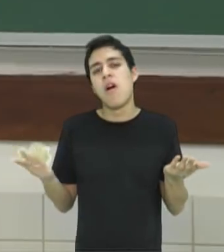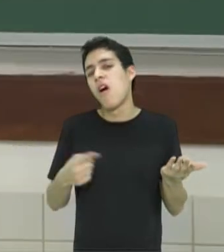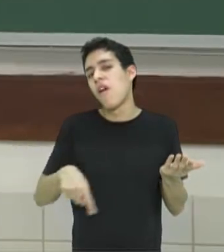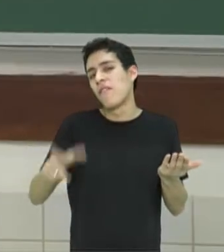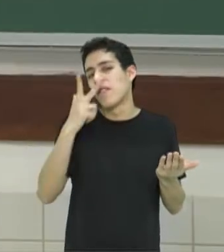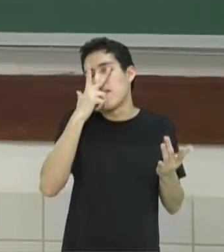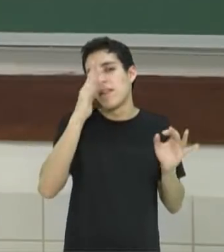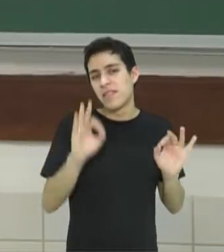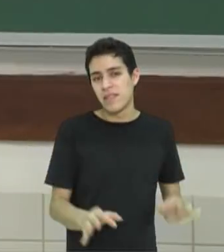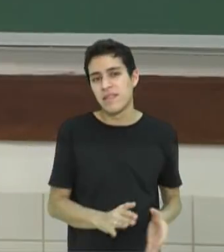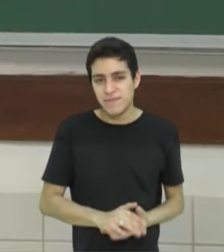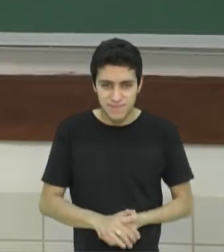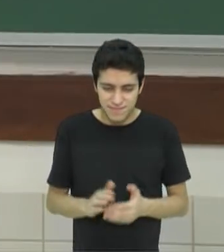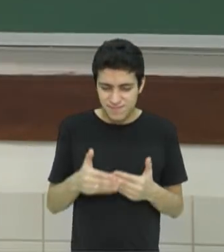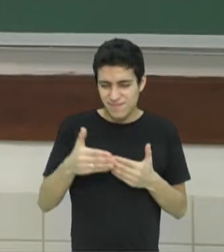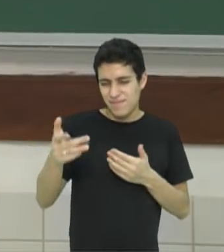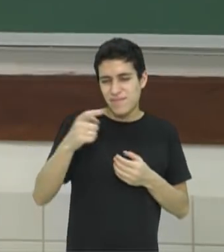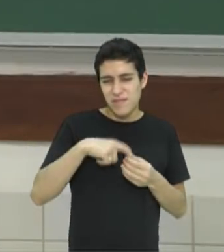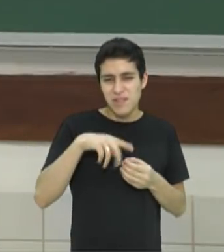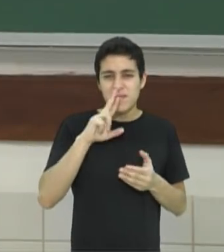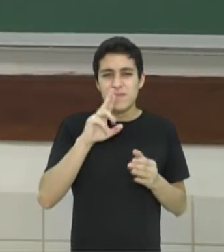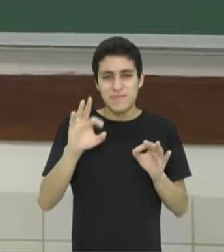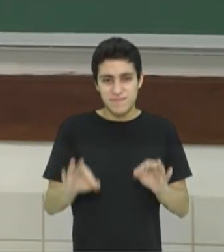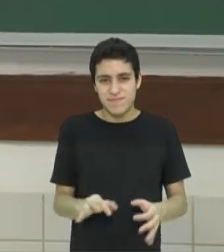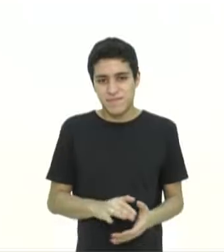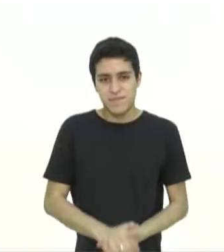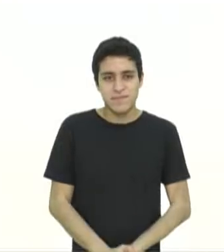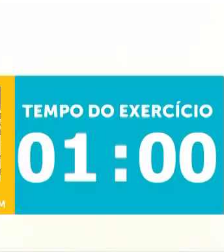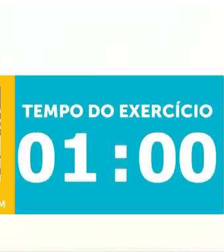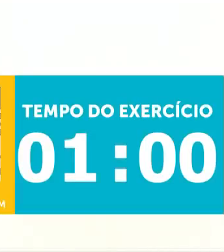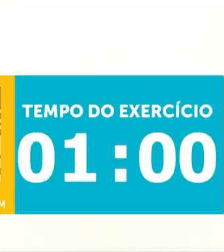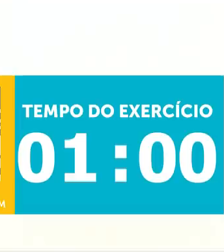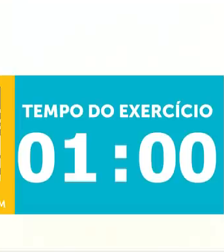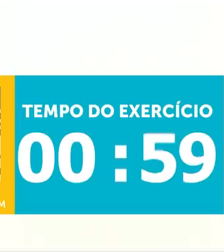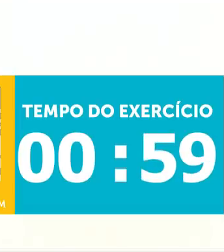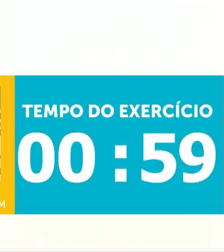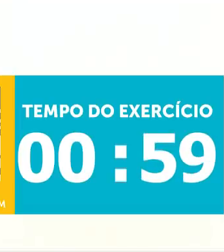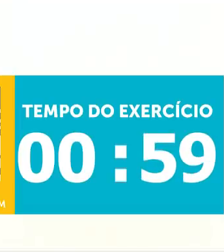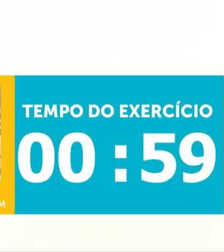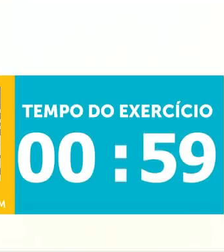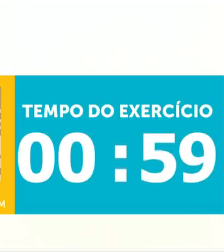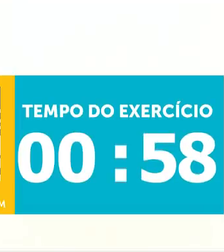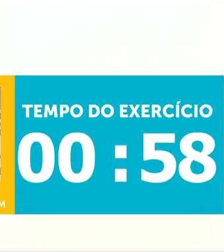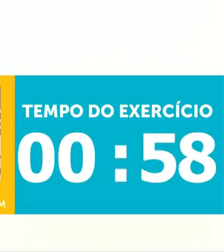delas você acha que é a correta? Daqui a pouco nós voltamos com a resposta.